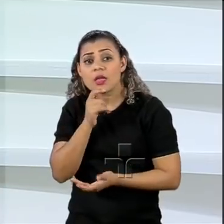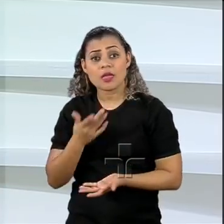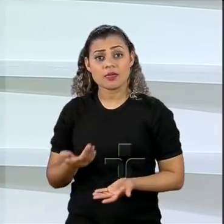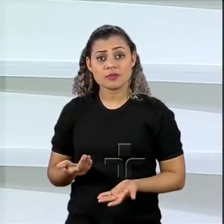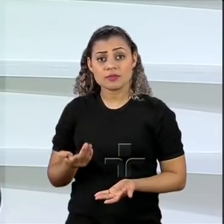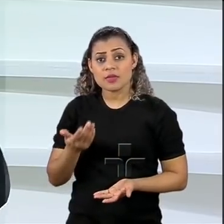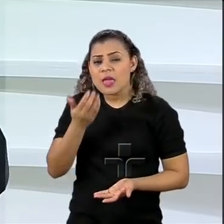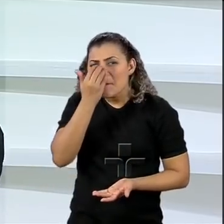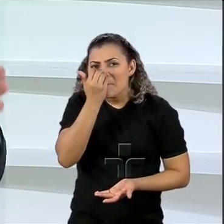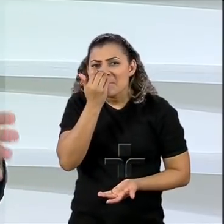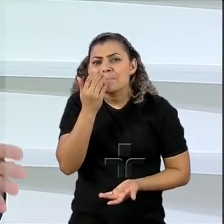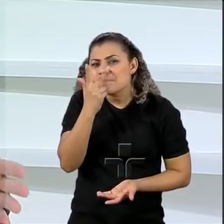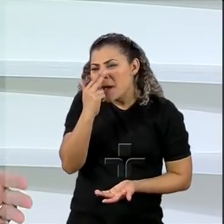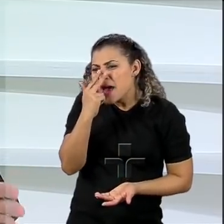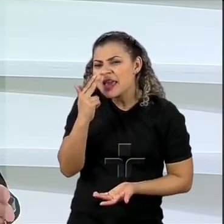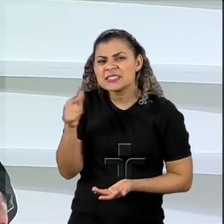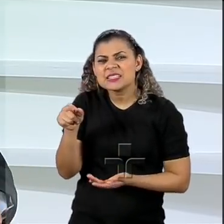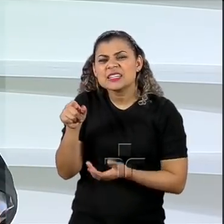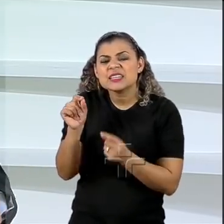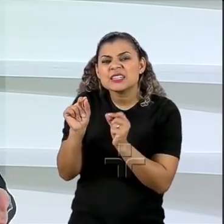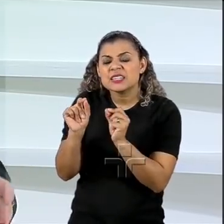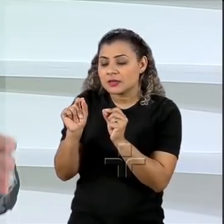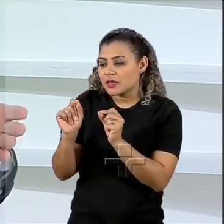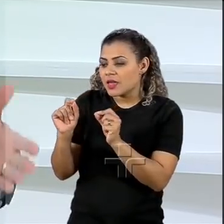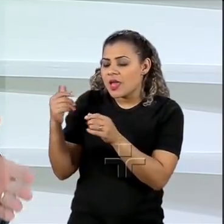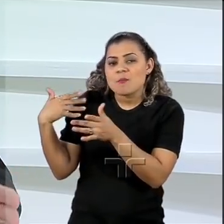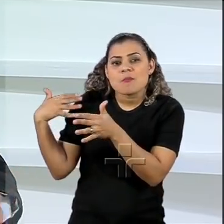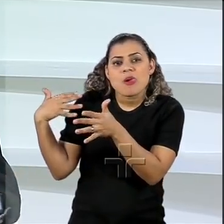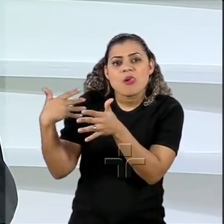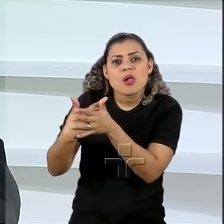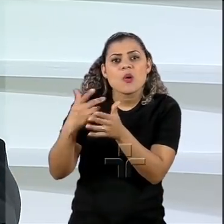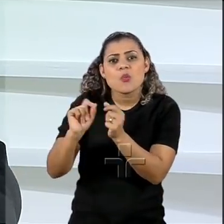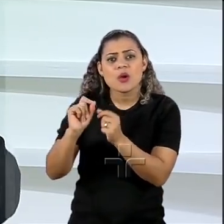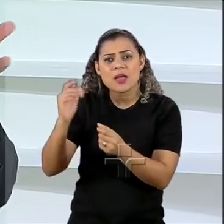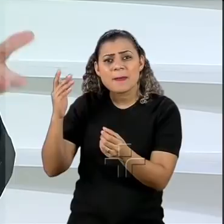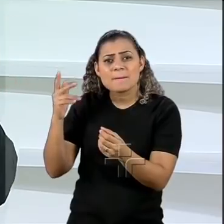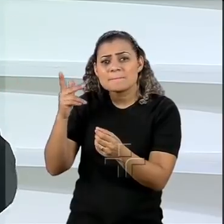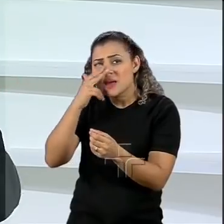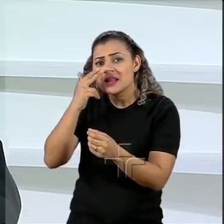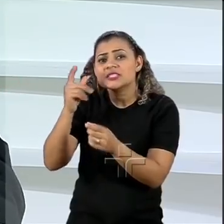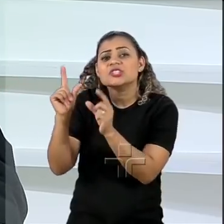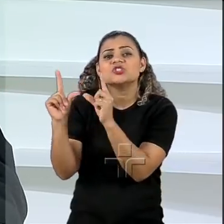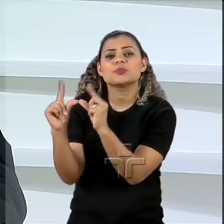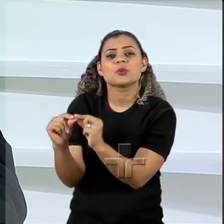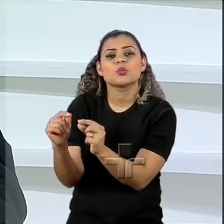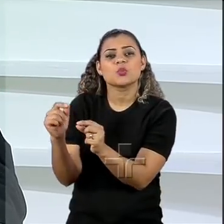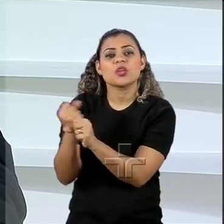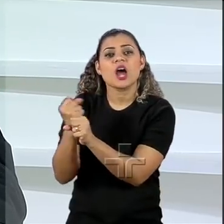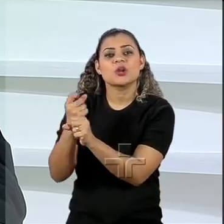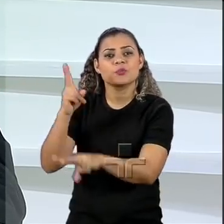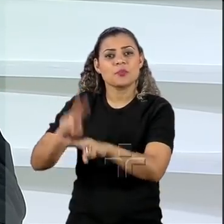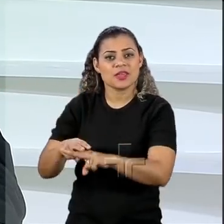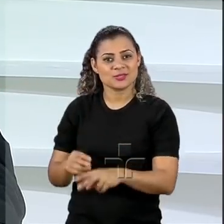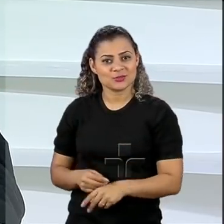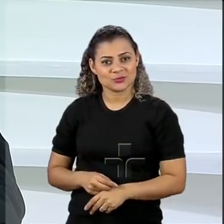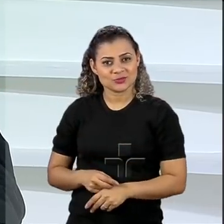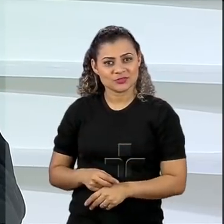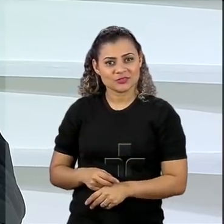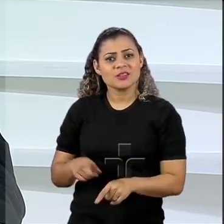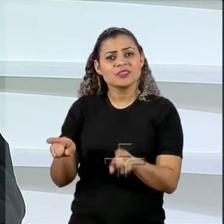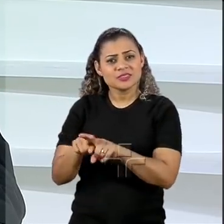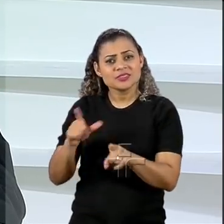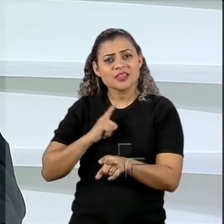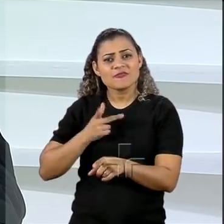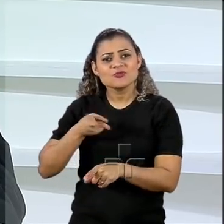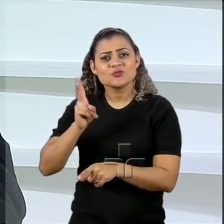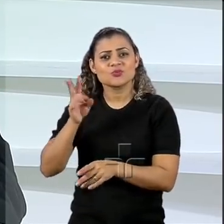pouco tempo depois, fixa uma jurisprudência de cumprimento da pena, de execução provisória da pena após condenação em